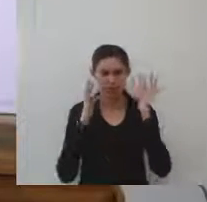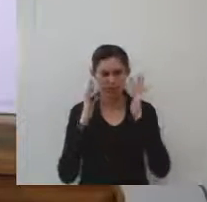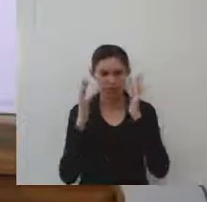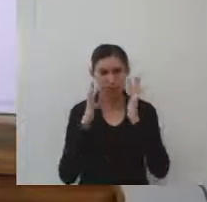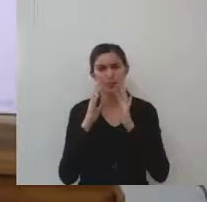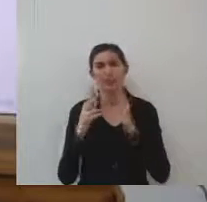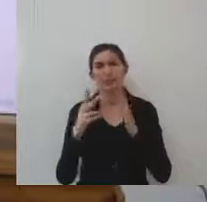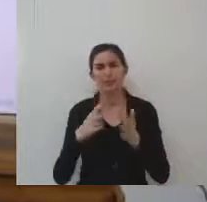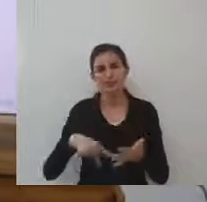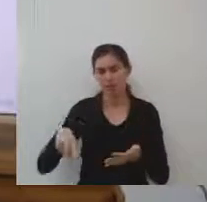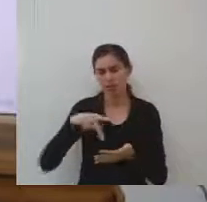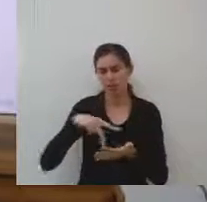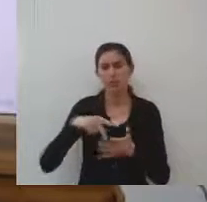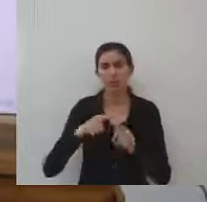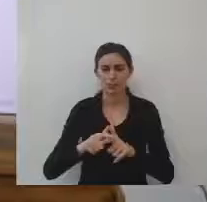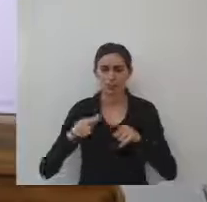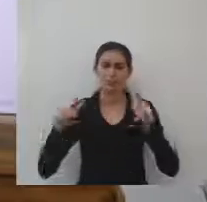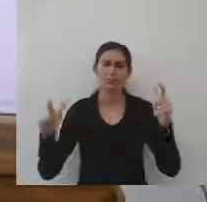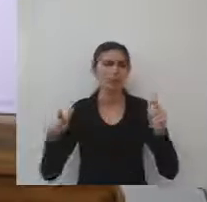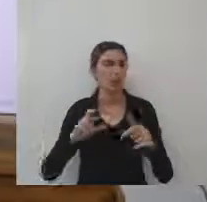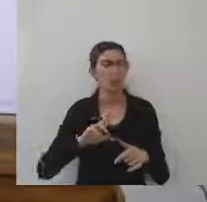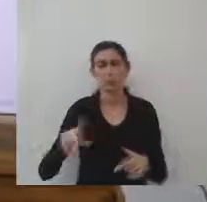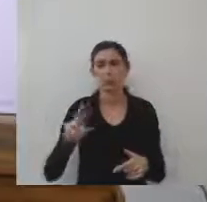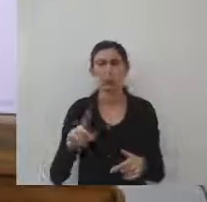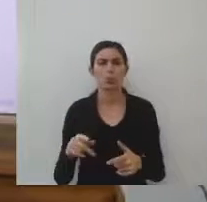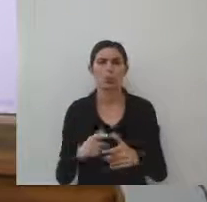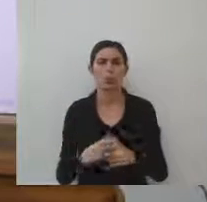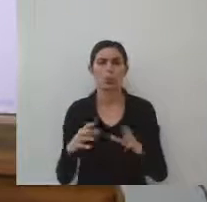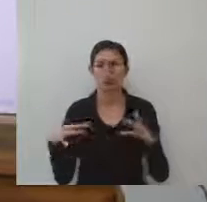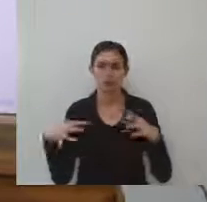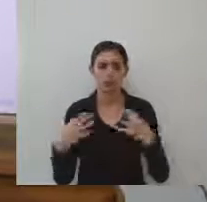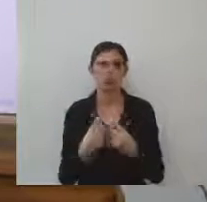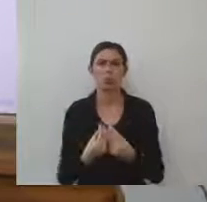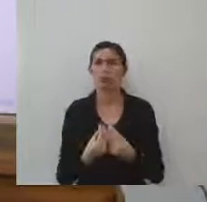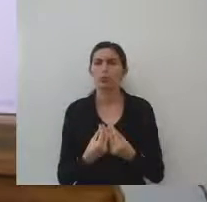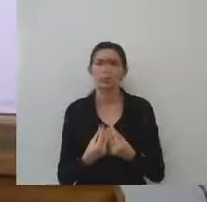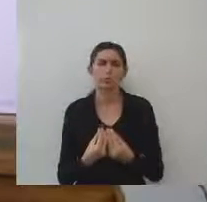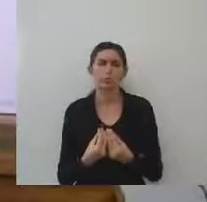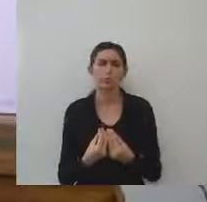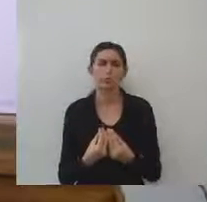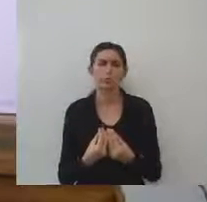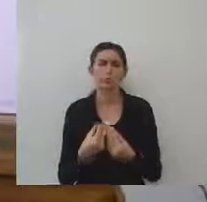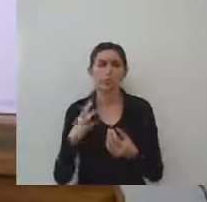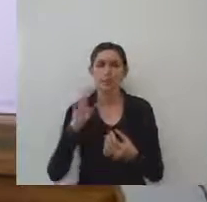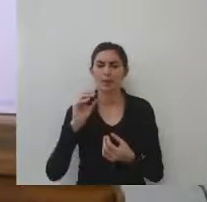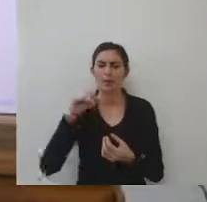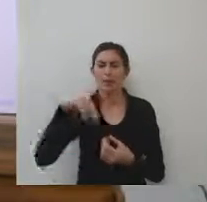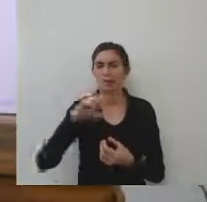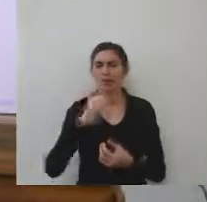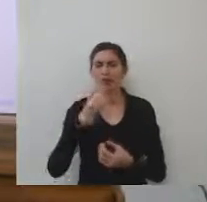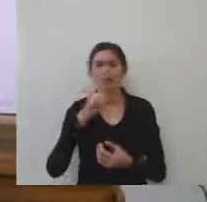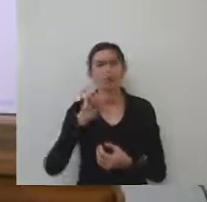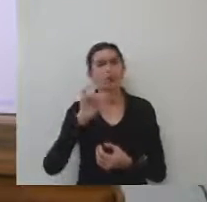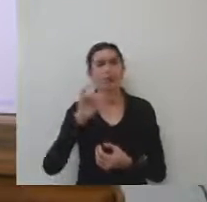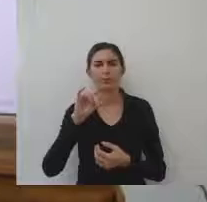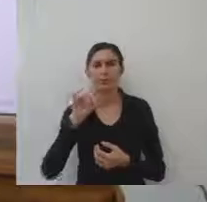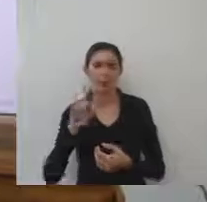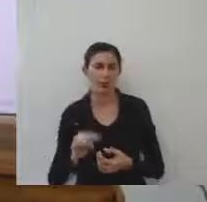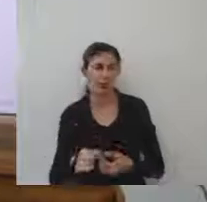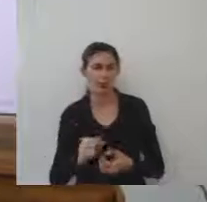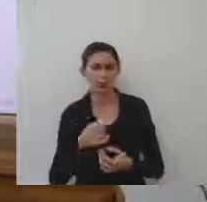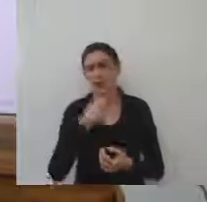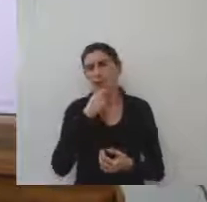sobre essa dança de massa que não é totalmente consolidada. Eu acho que a palavra certa é